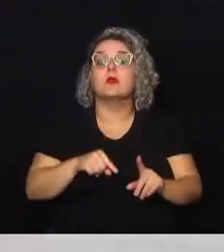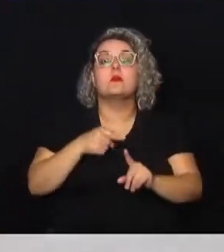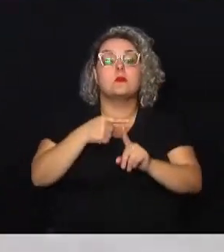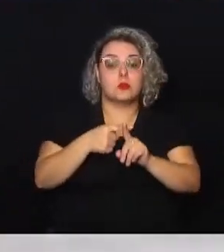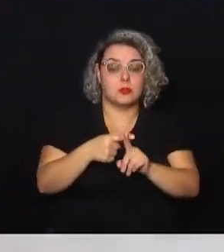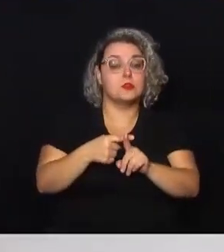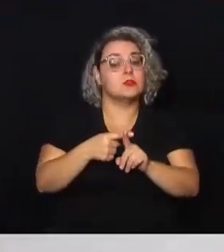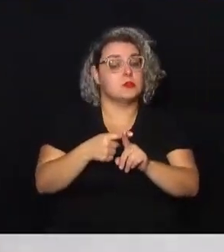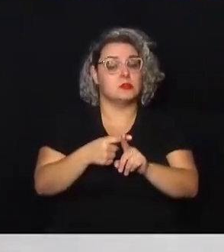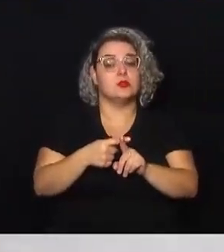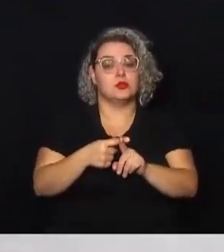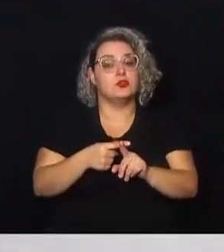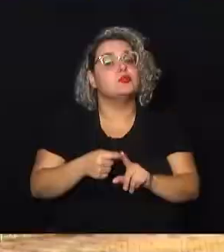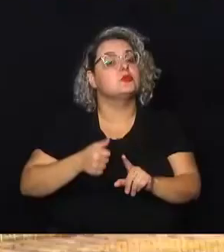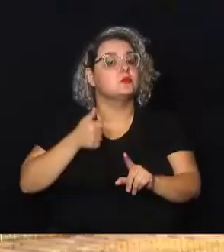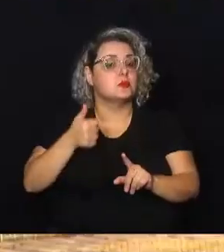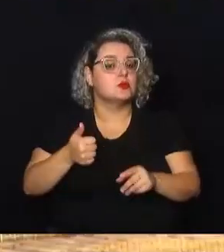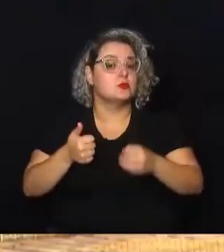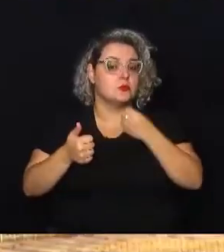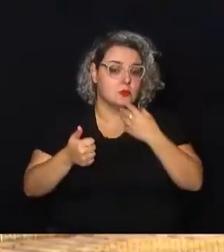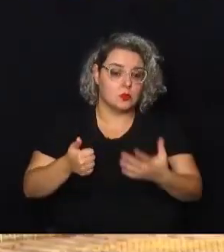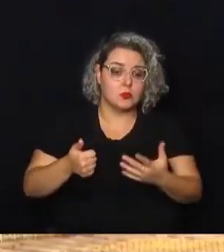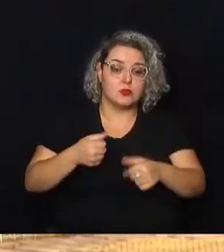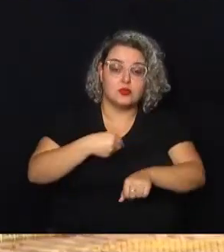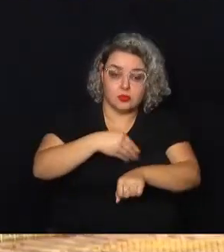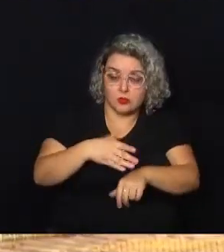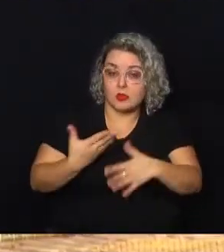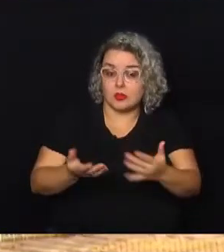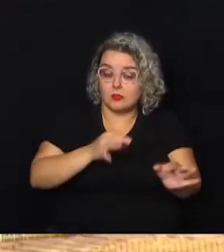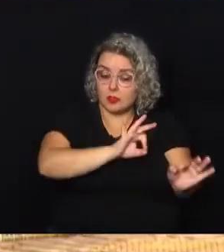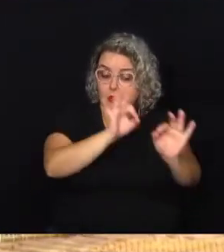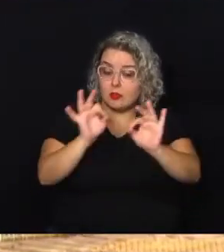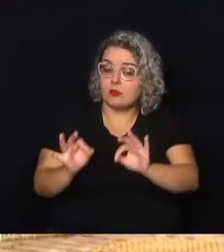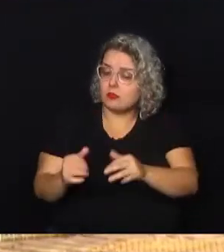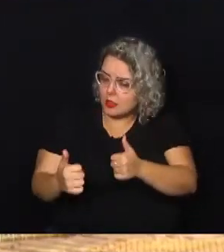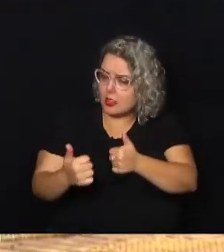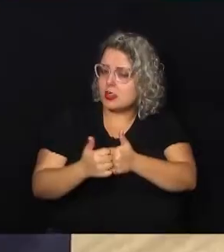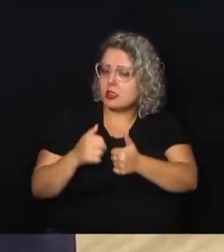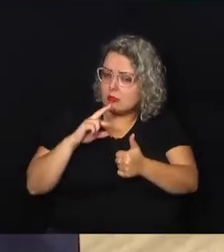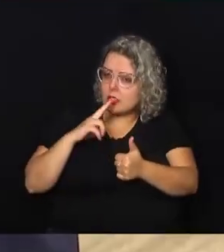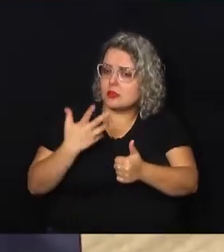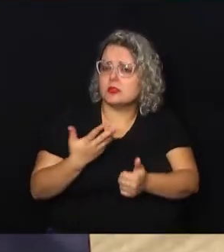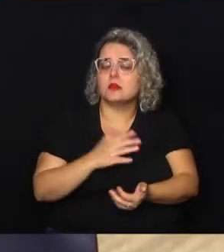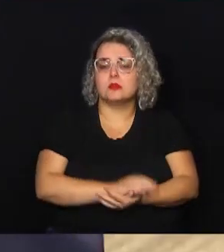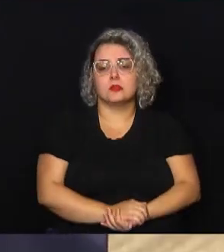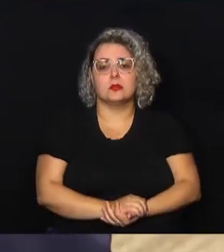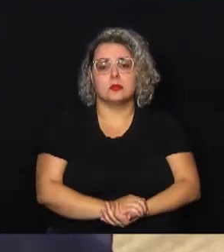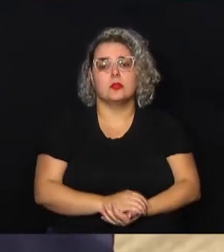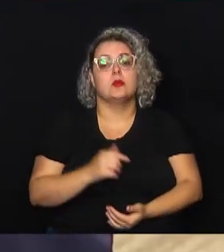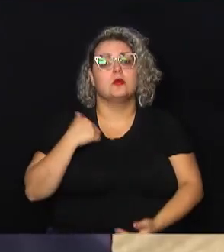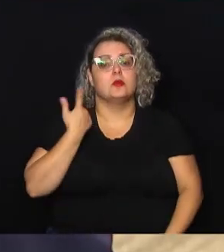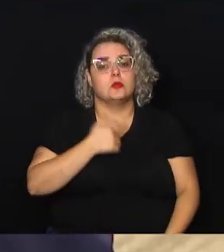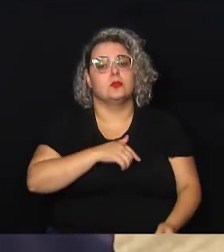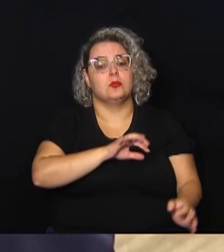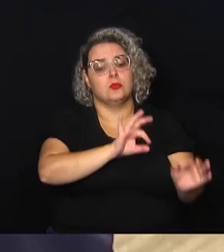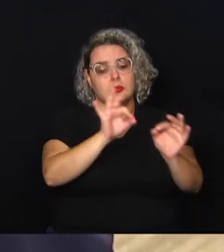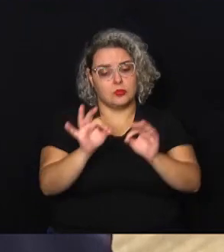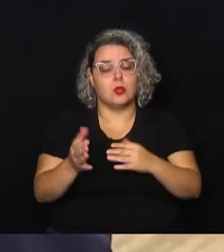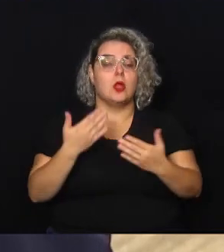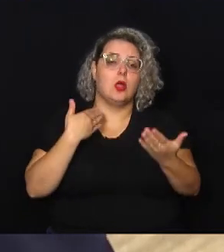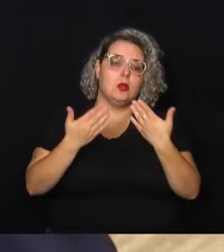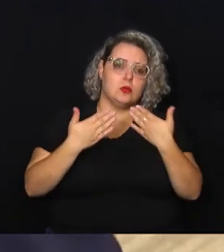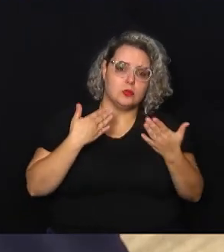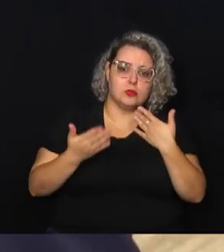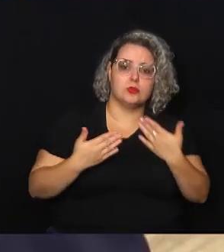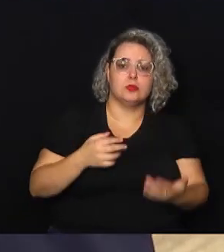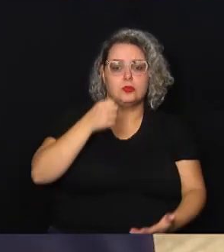sobre a indicação e irá acompanhar de perto os resultados nós vamos continuar com o diálogo com a prefeitura